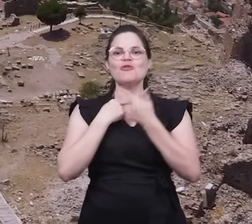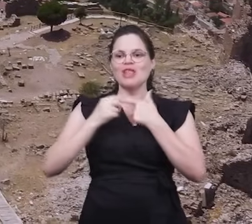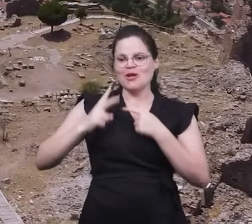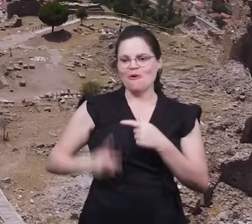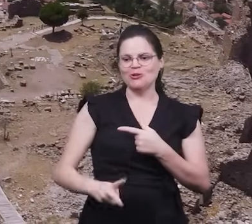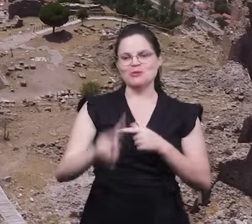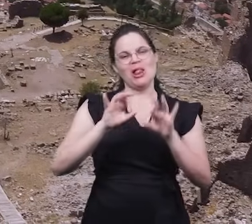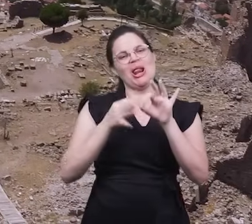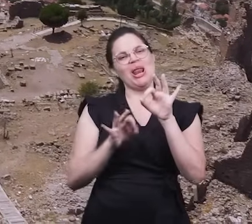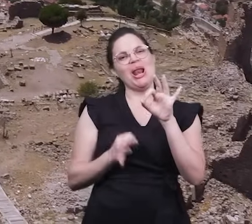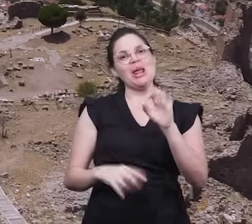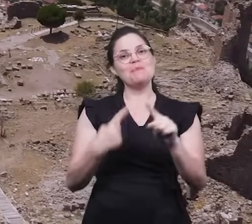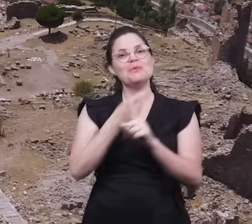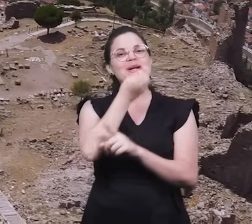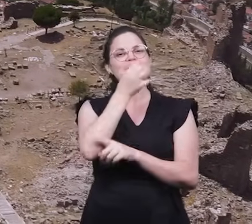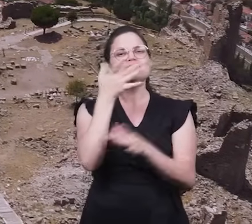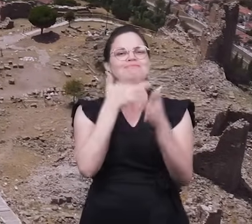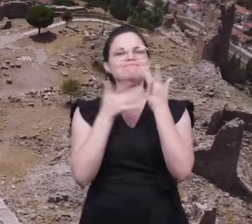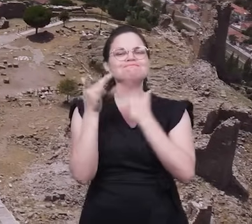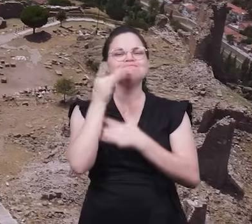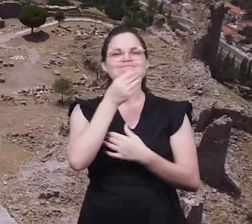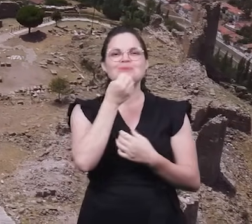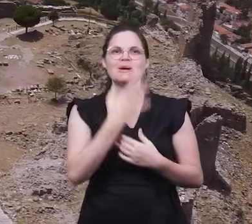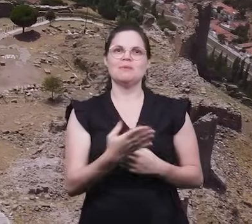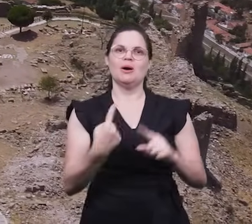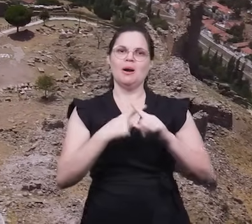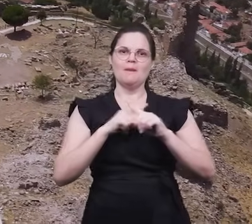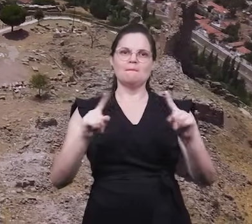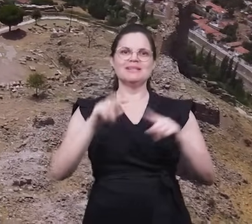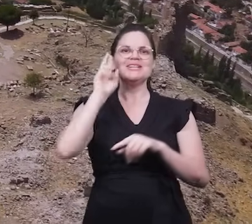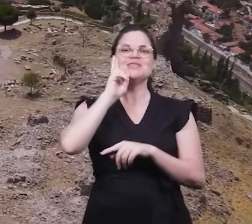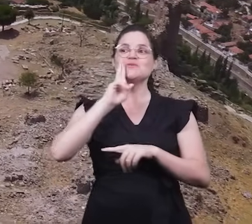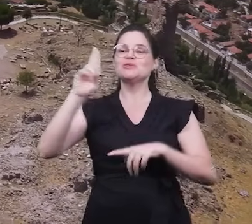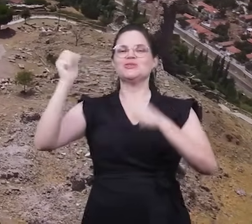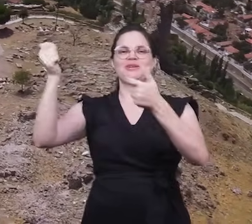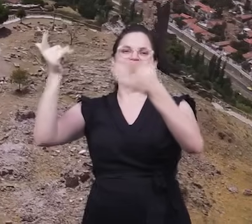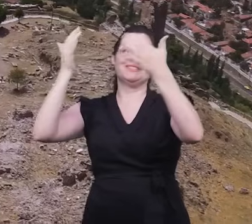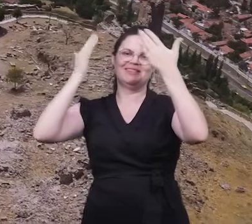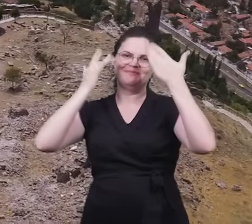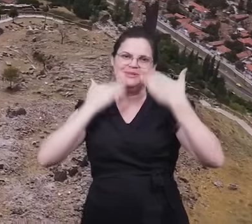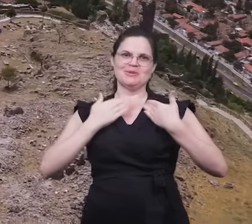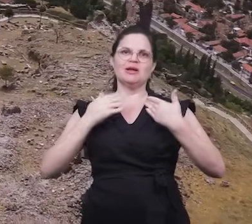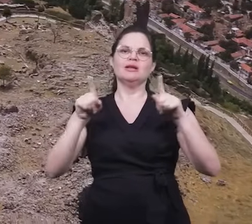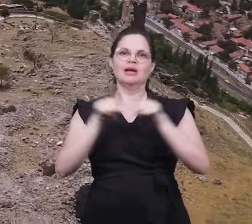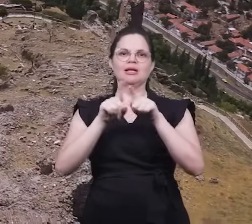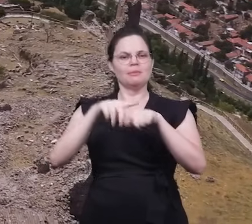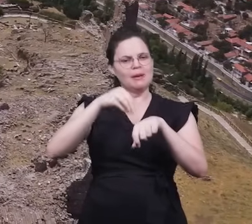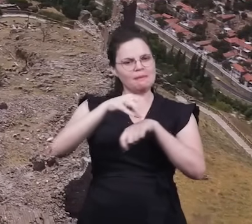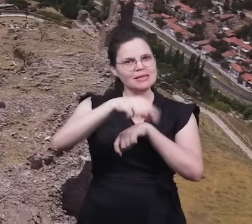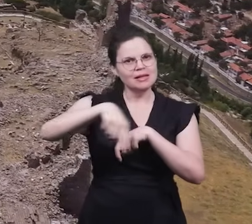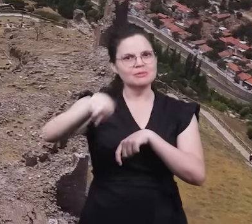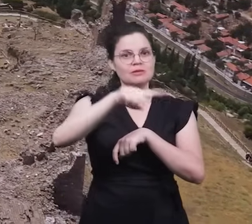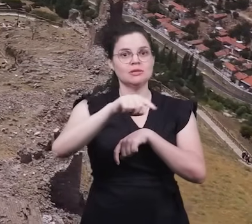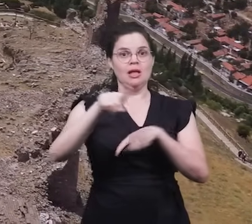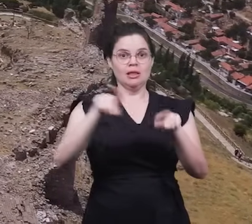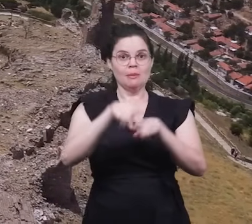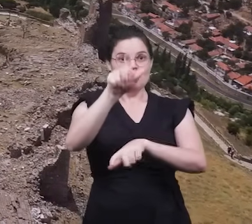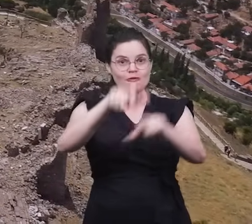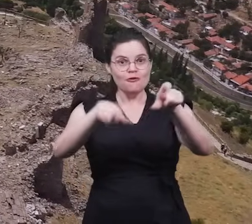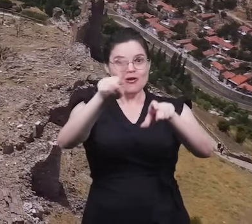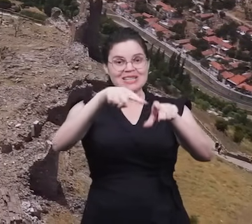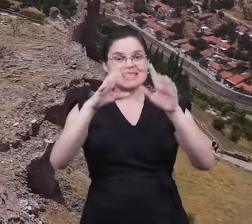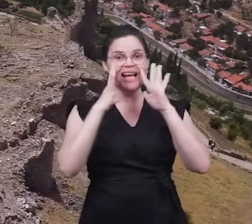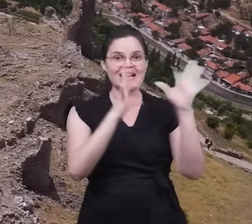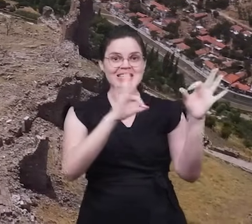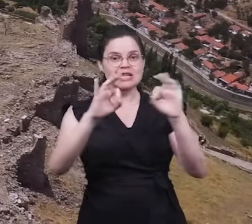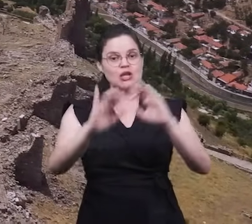cá. Mas aqui dando um pouquinho daquilo que o Senhor tem nos dado e recebendo também por parte dos irmãos que se